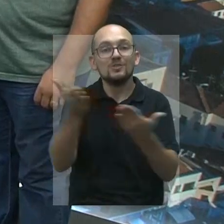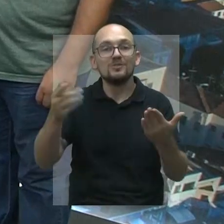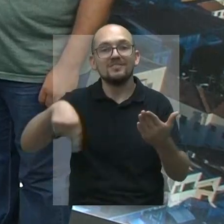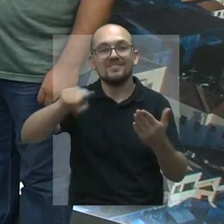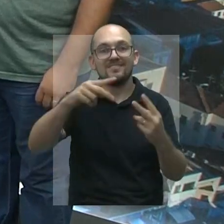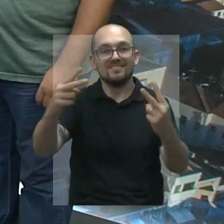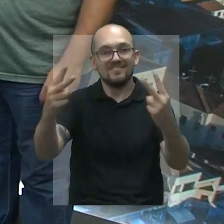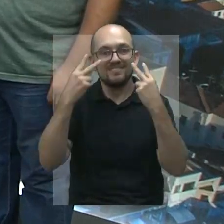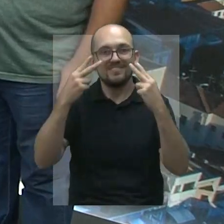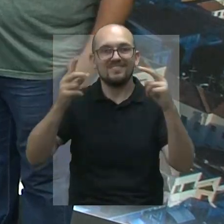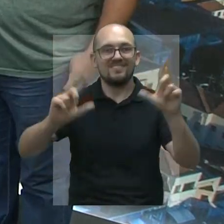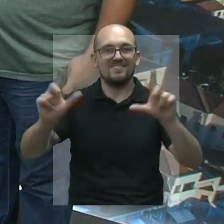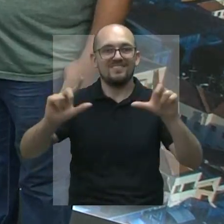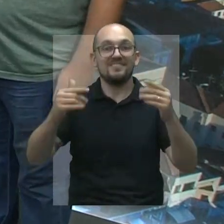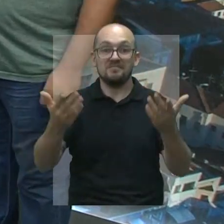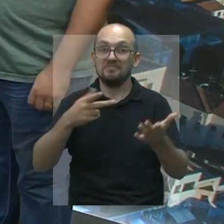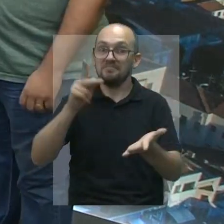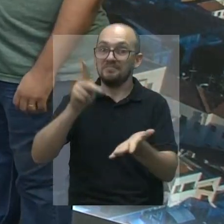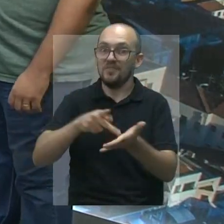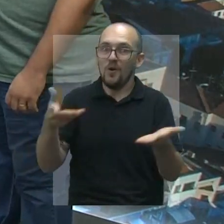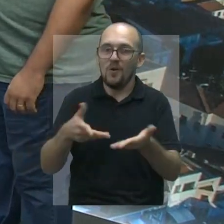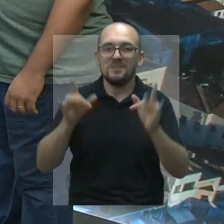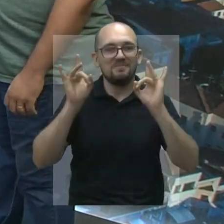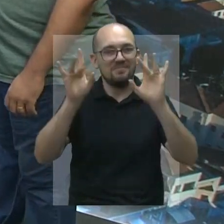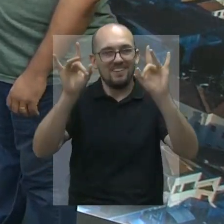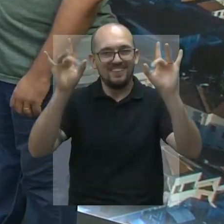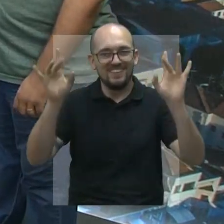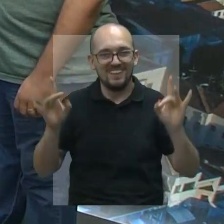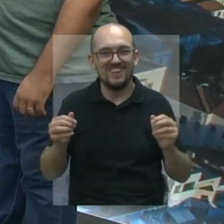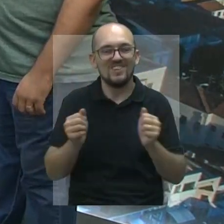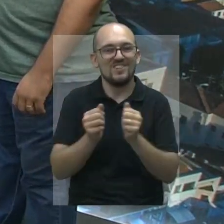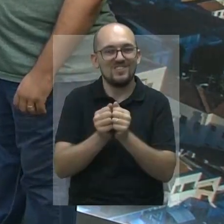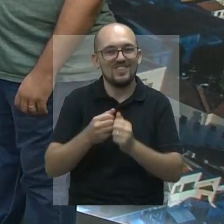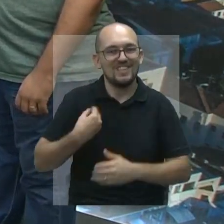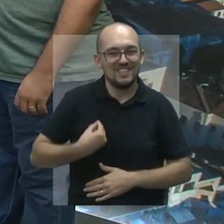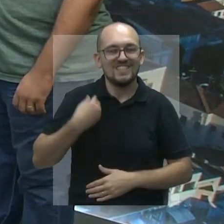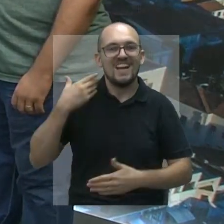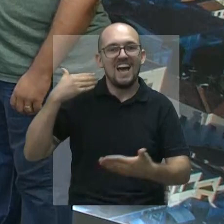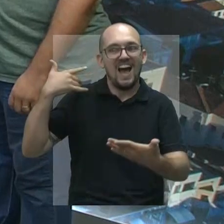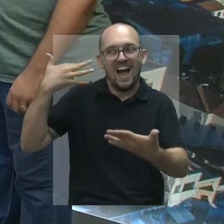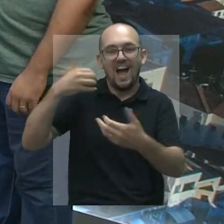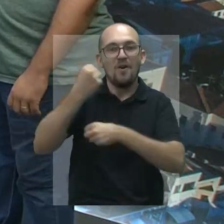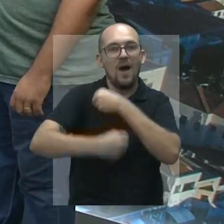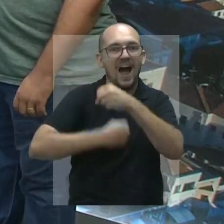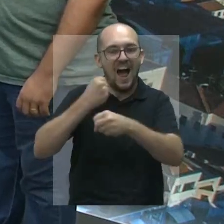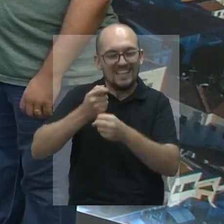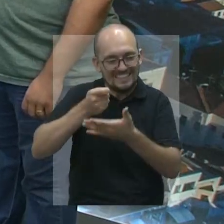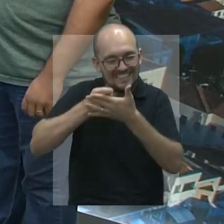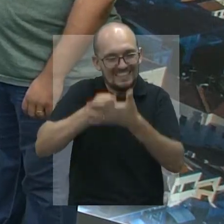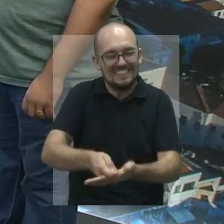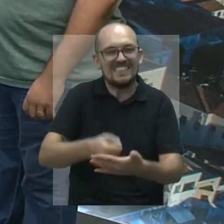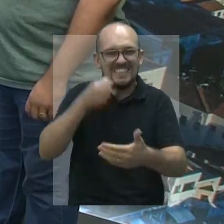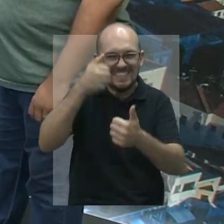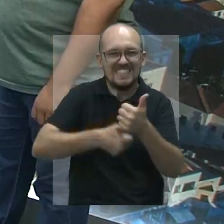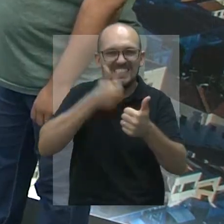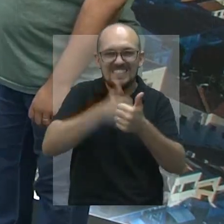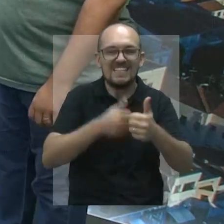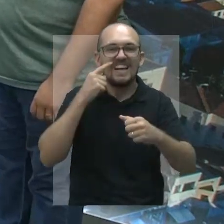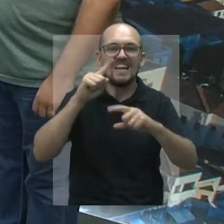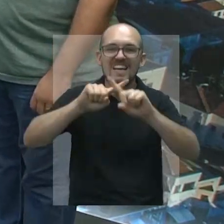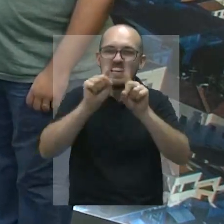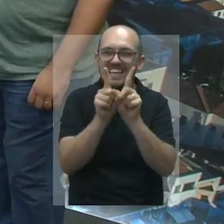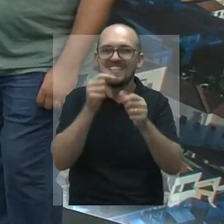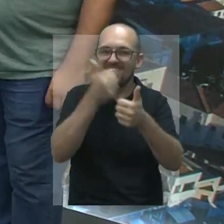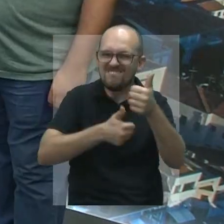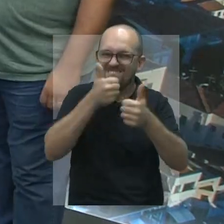nossos telespectadores. Hoje, então, um programa especial, nós que acompanhamos durante todo o ano, né, Ângelo? Firmes e fortes. Firmes e fortes, levando